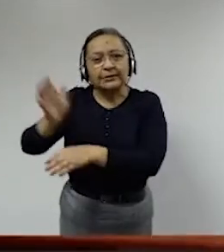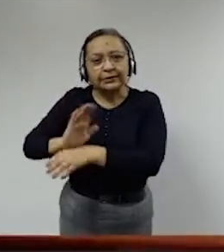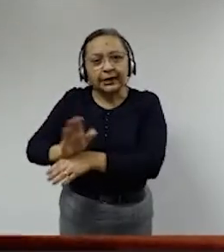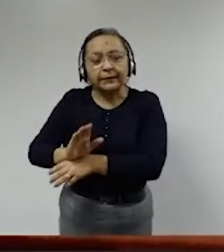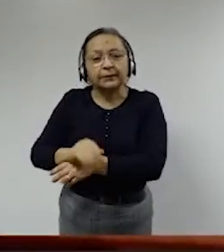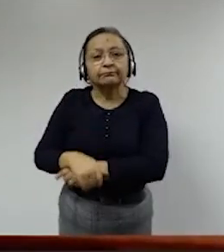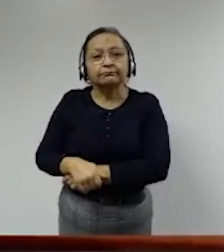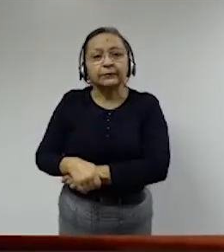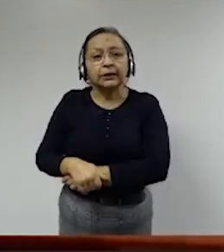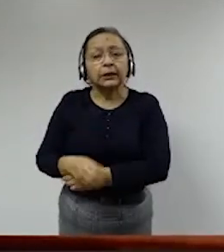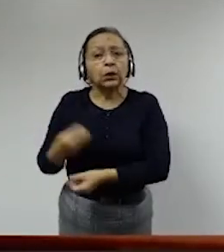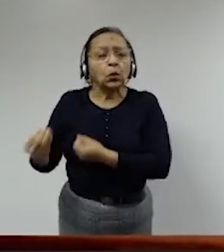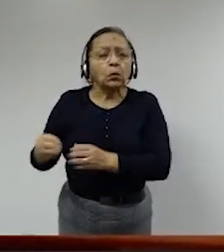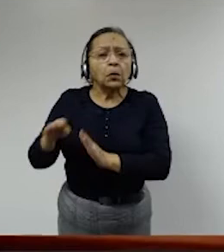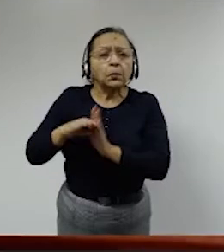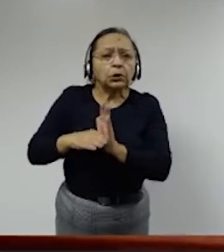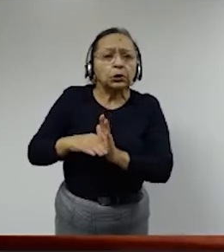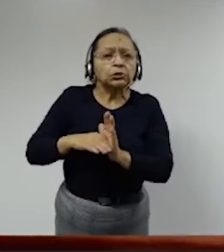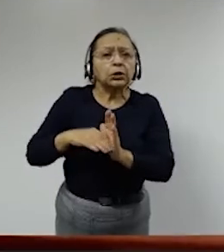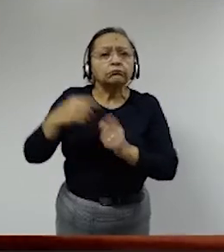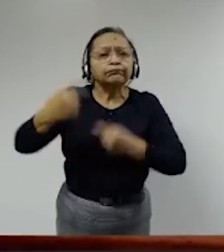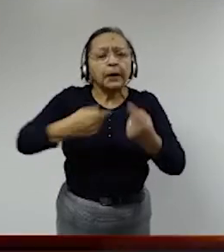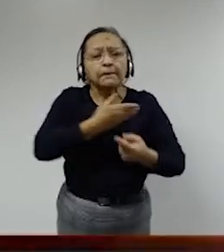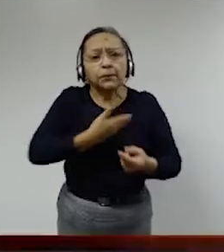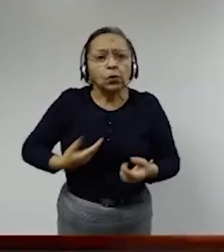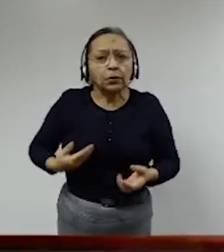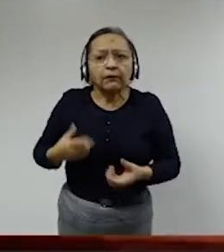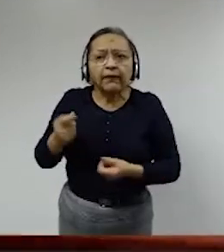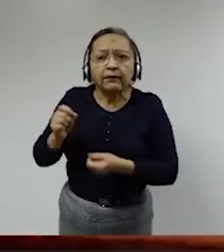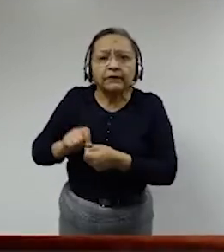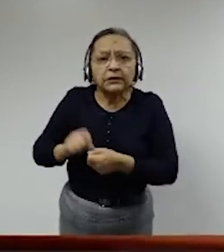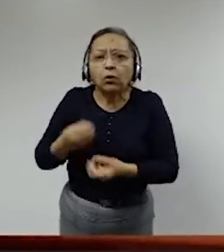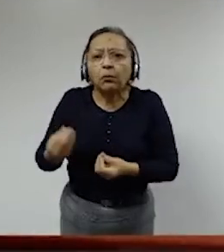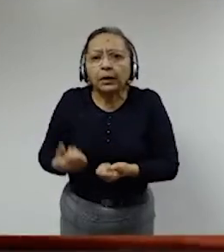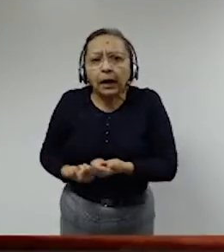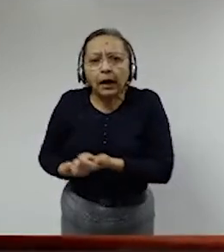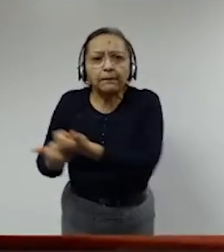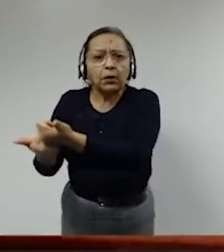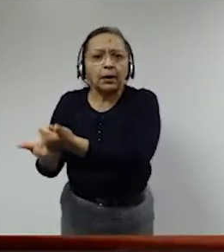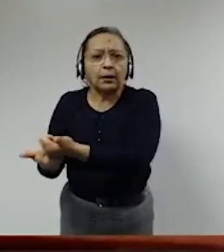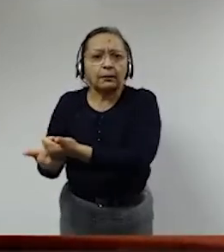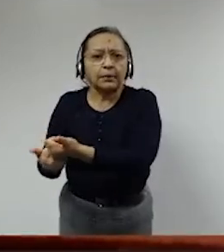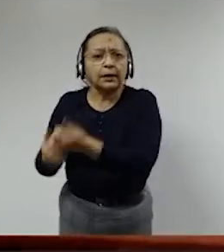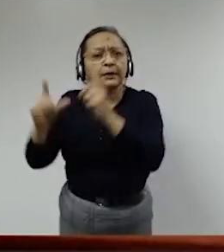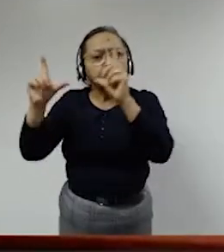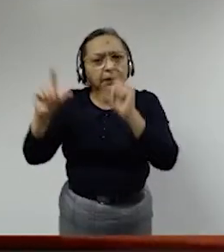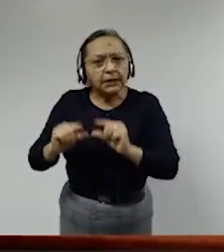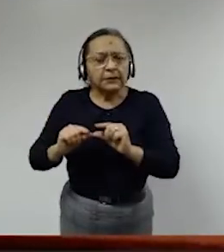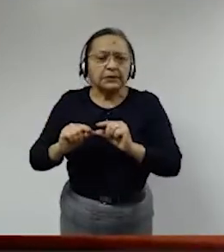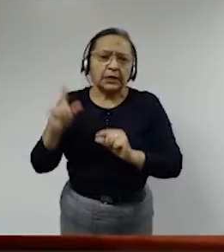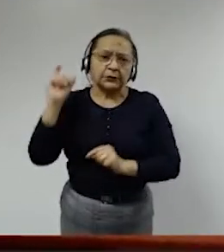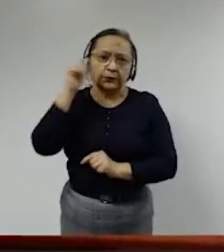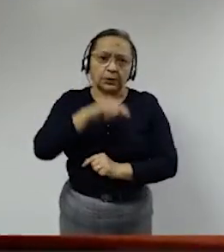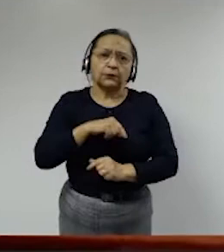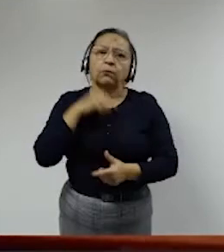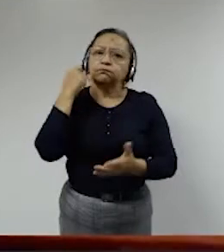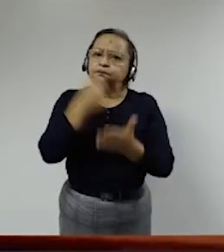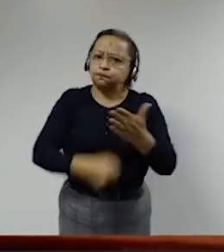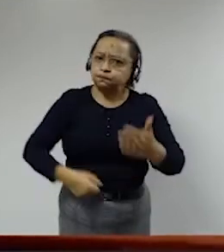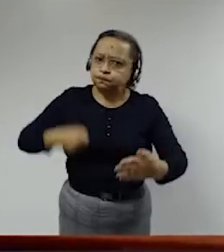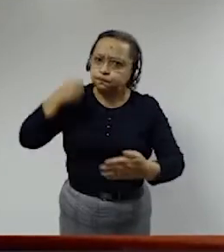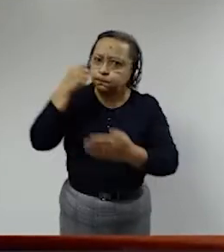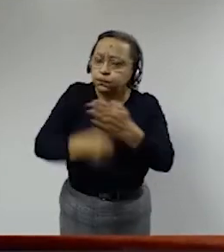que viesse a amenizar, como aconteceram em alguns, né, setores da economia. Foi uma luta muito